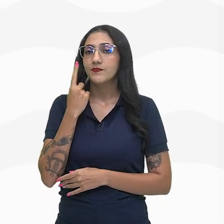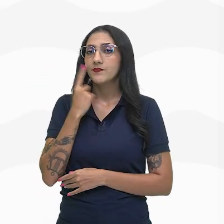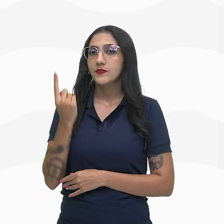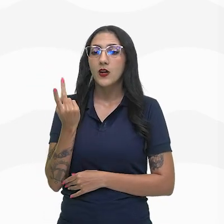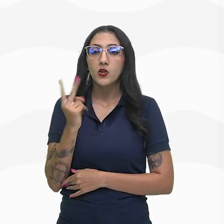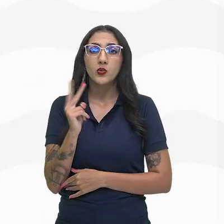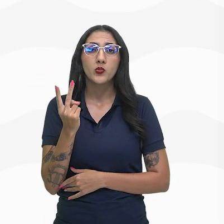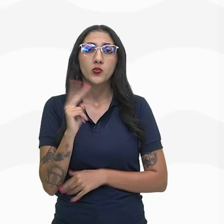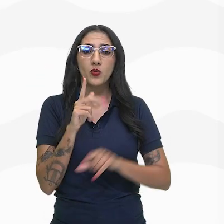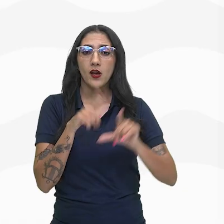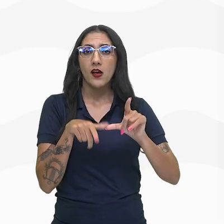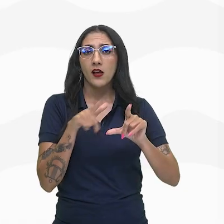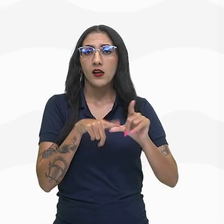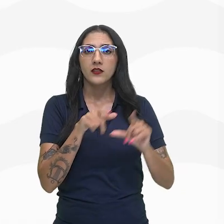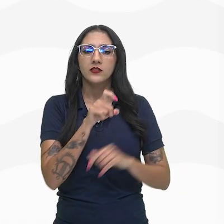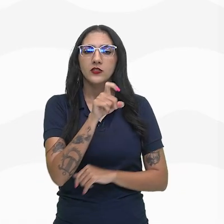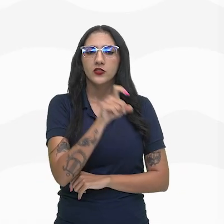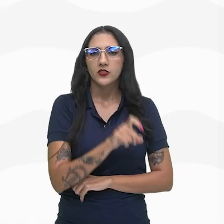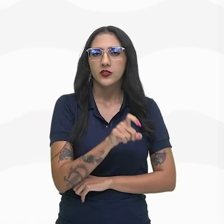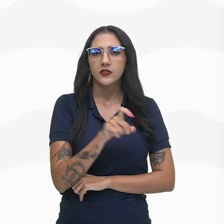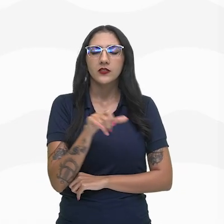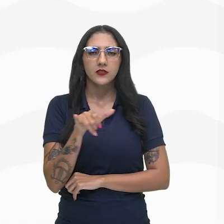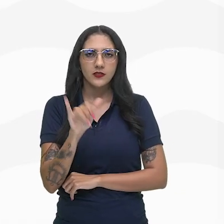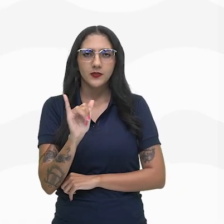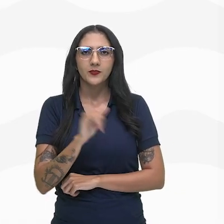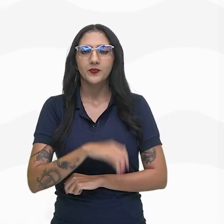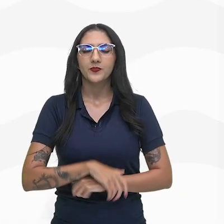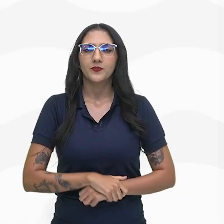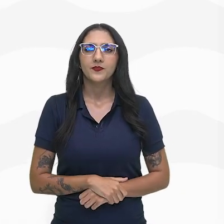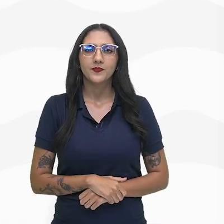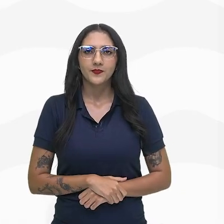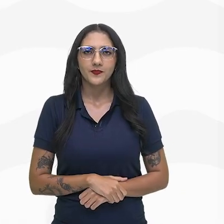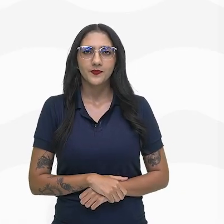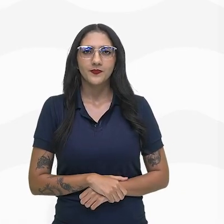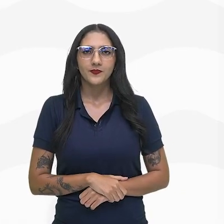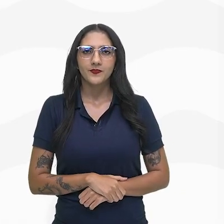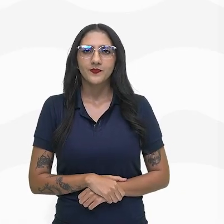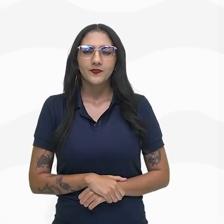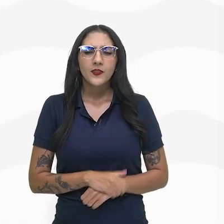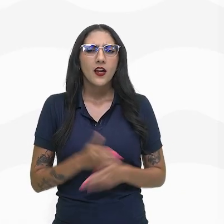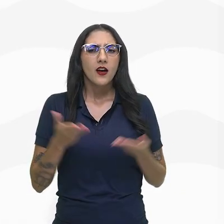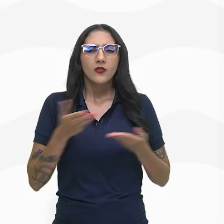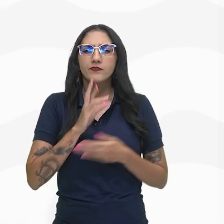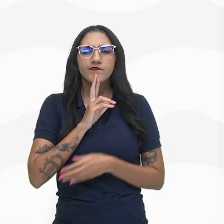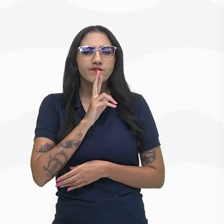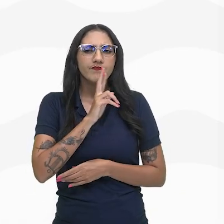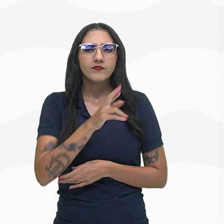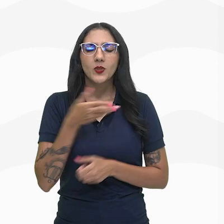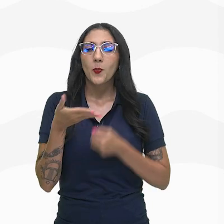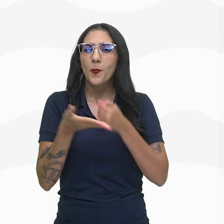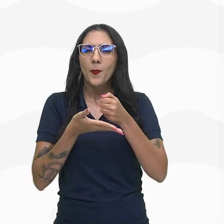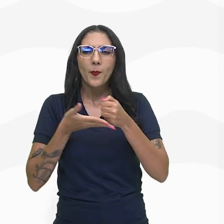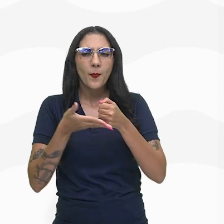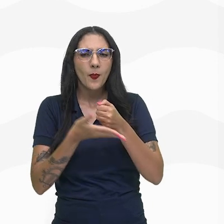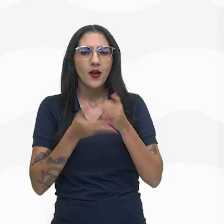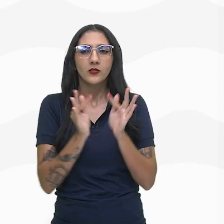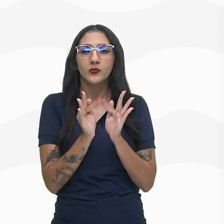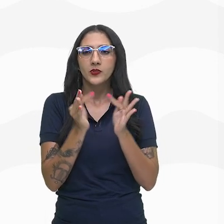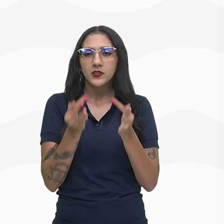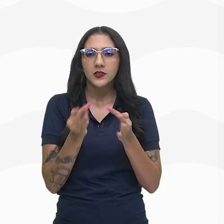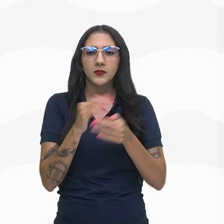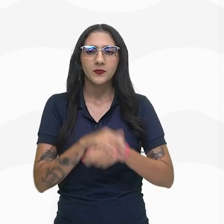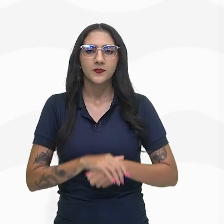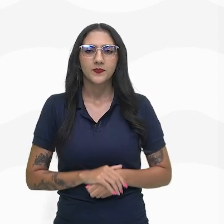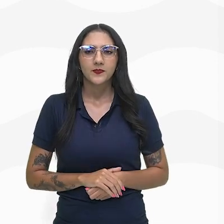para representar, então, algumas situações. Agora, vamos responder uma pergunta básica. Já que falamos disso, o que